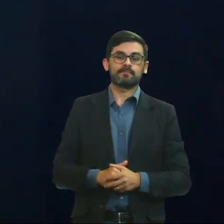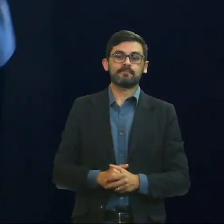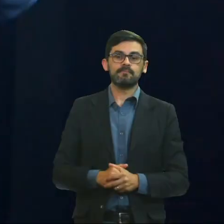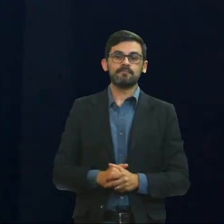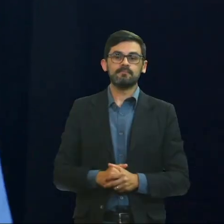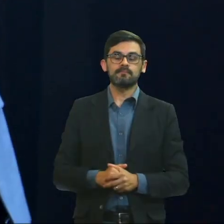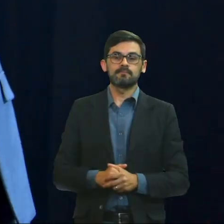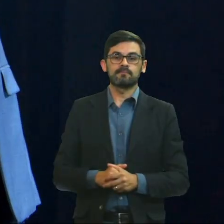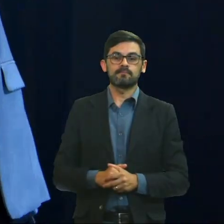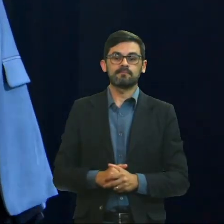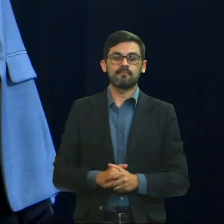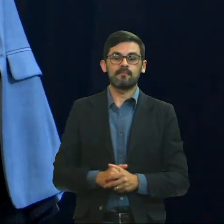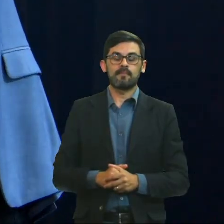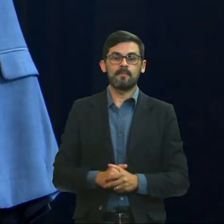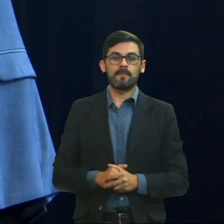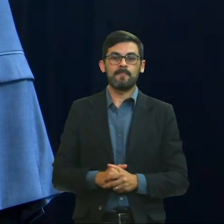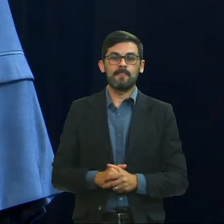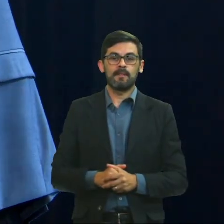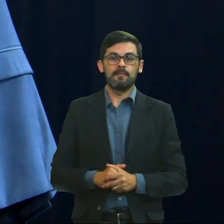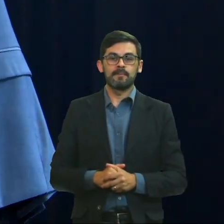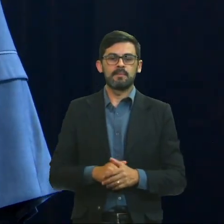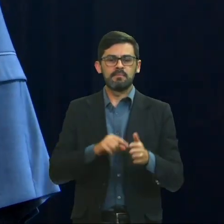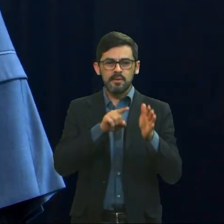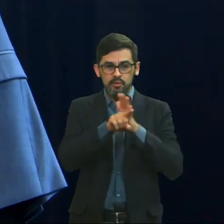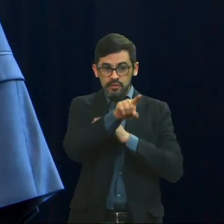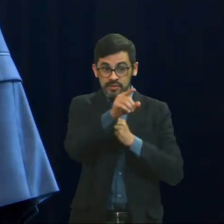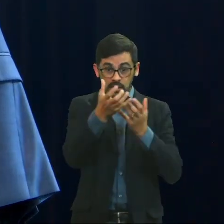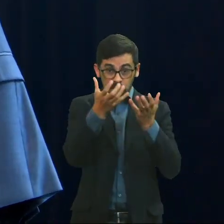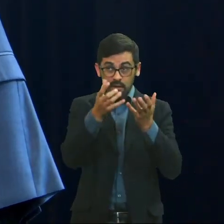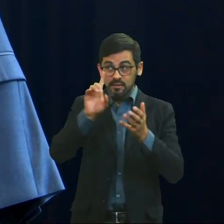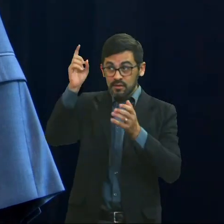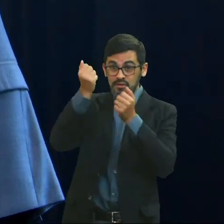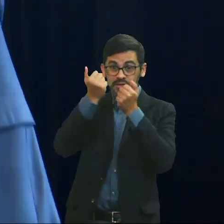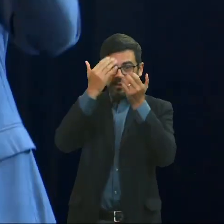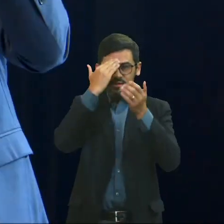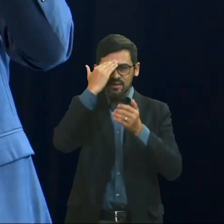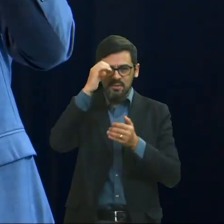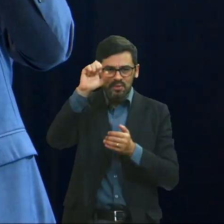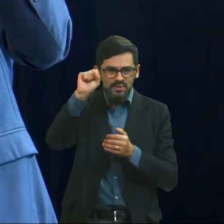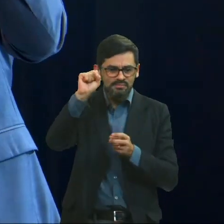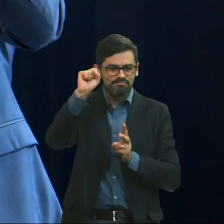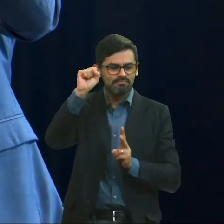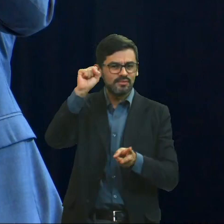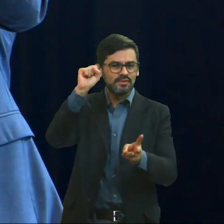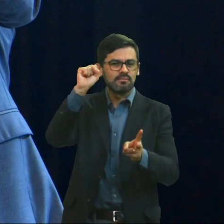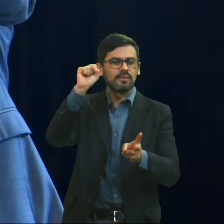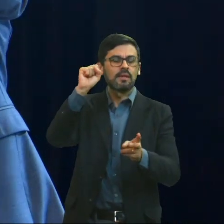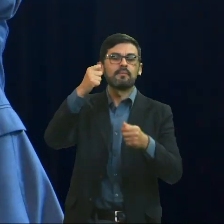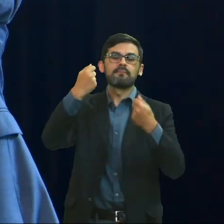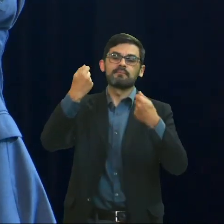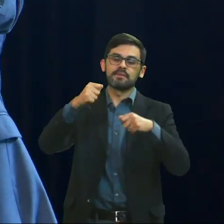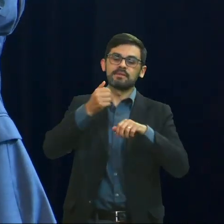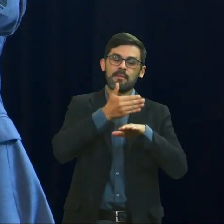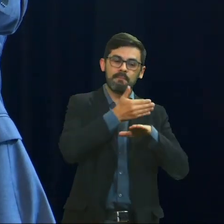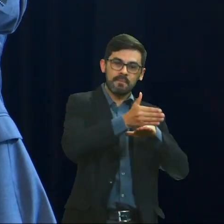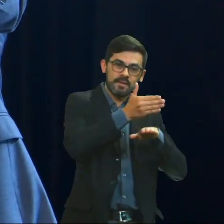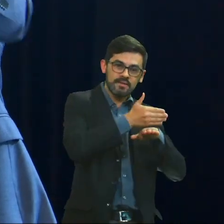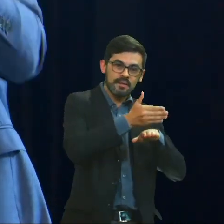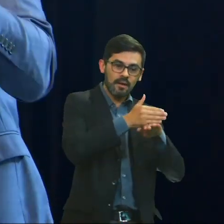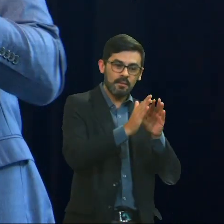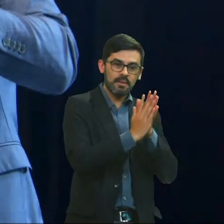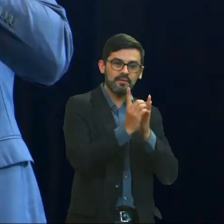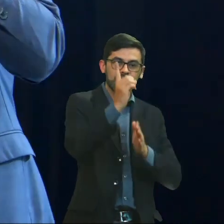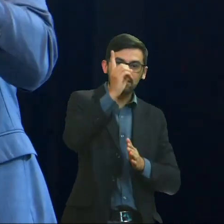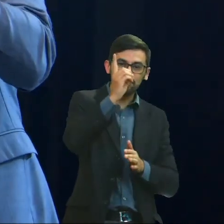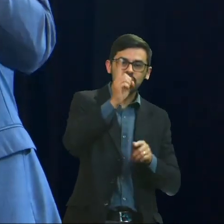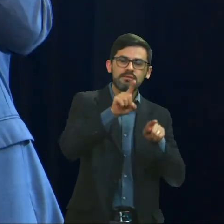Quantos querem acessar os tesouros da sabedoria e do conhecimento? Isso. Aplique a palavra de Deus na tua vida e